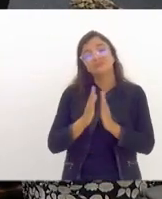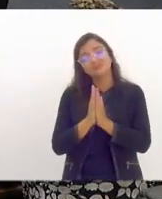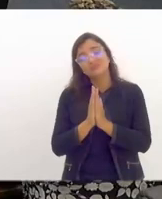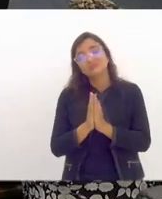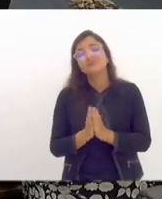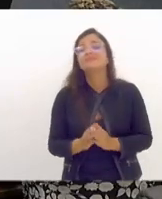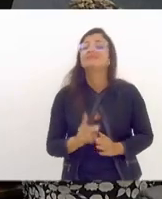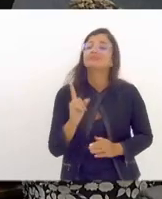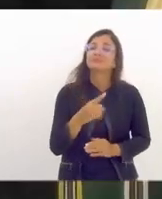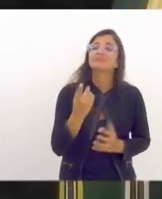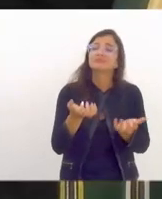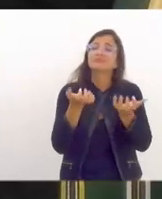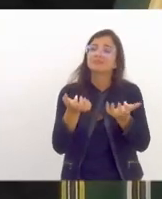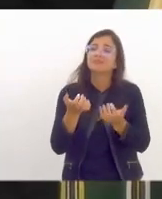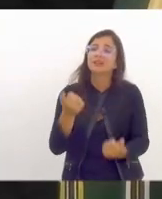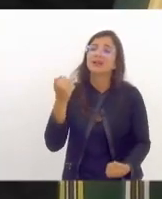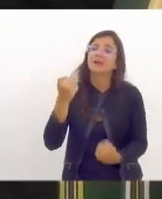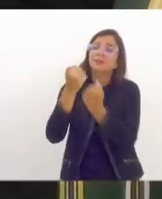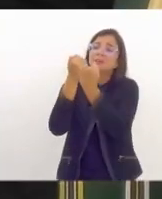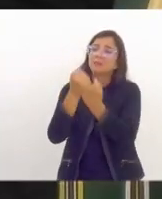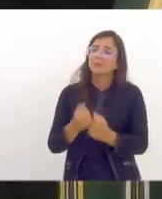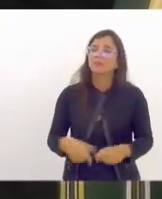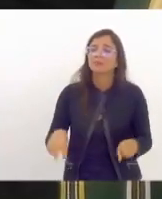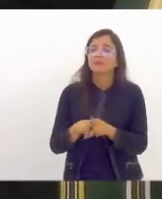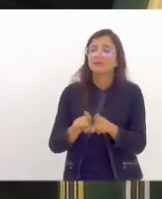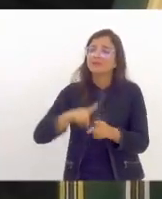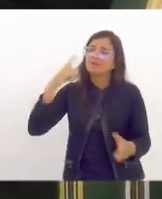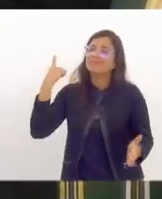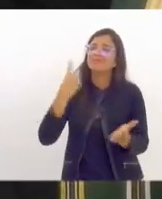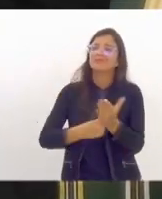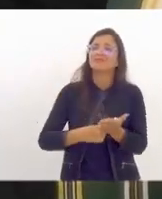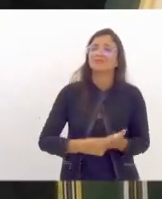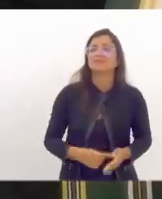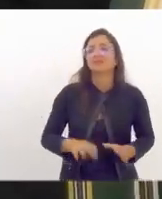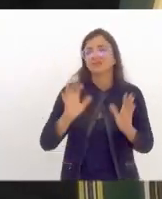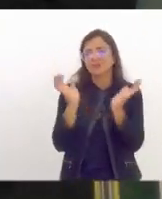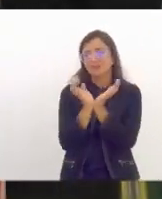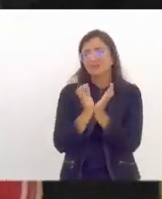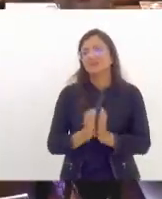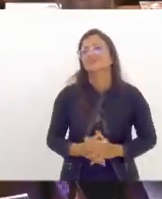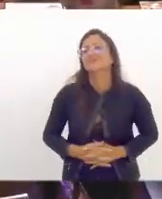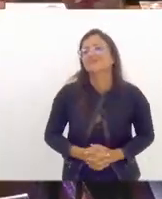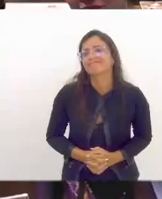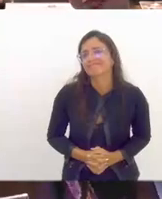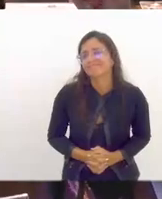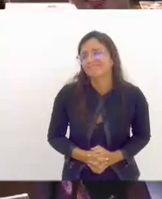muito com apoio e o comprometimento dessa condição